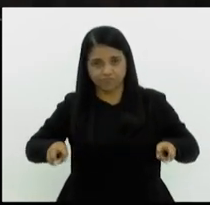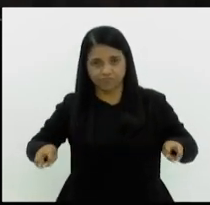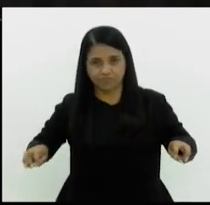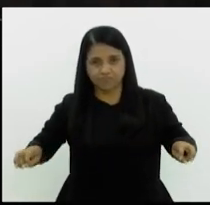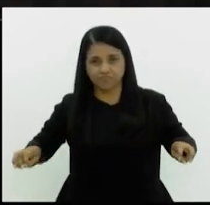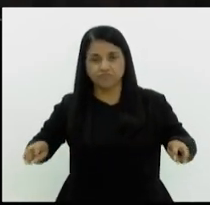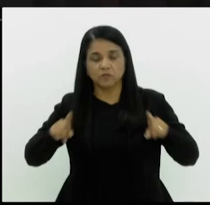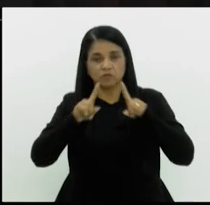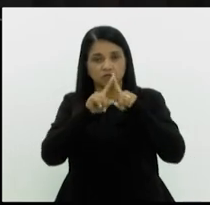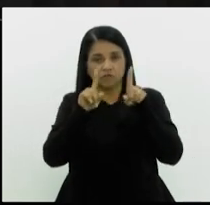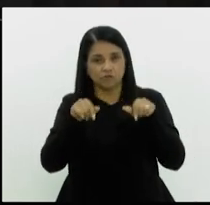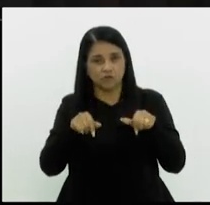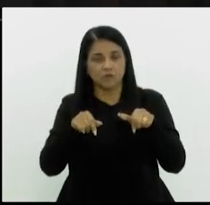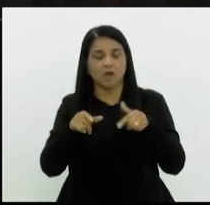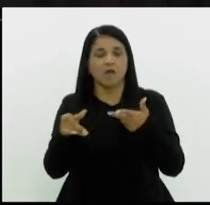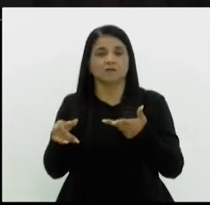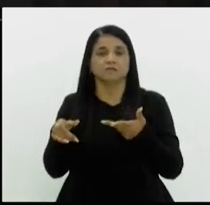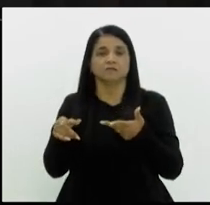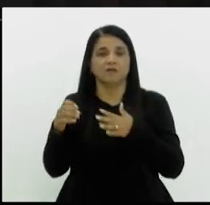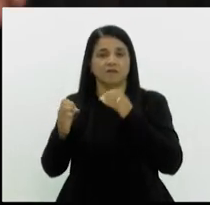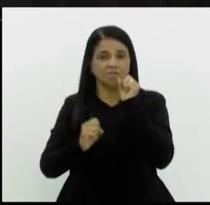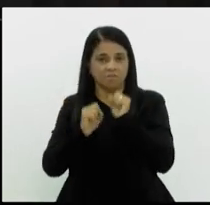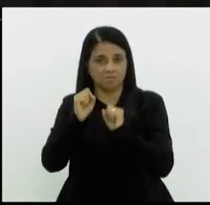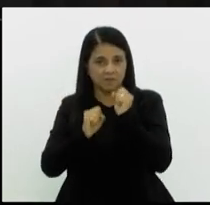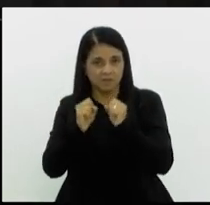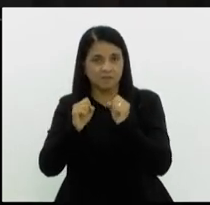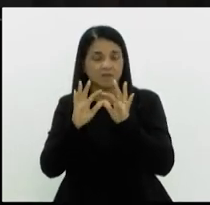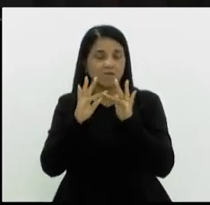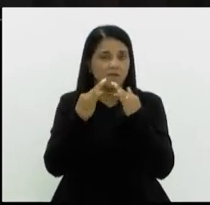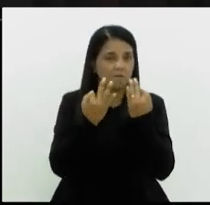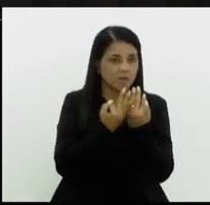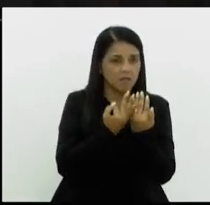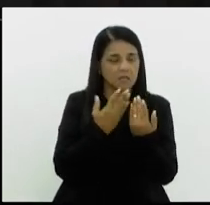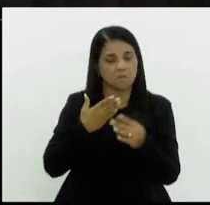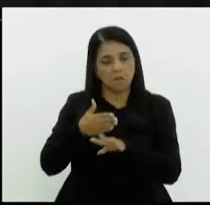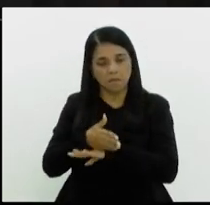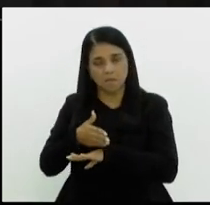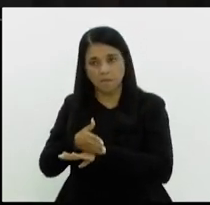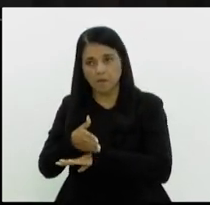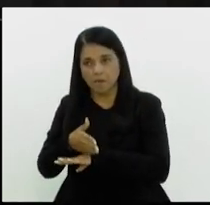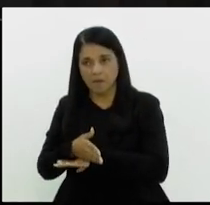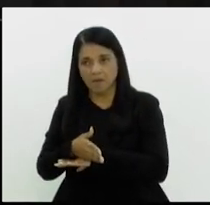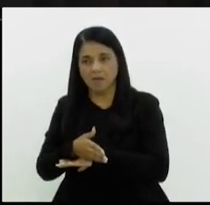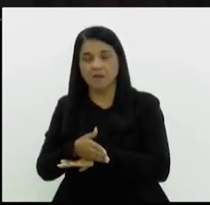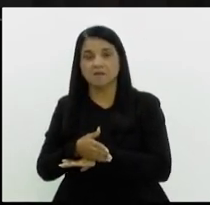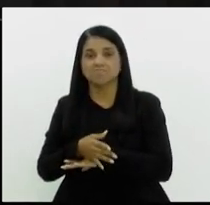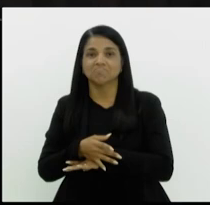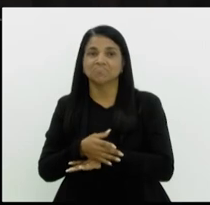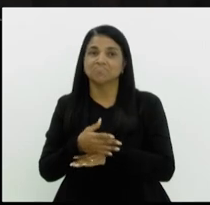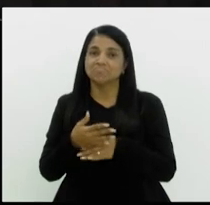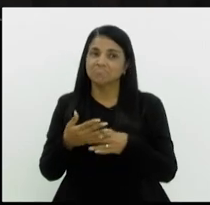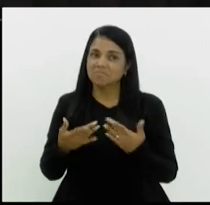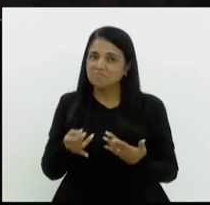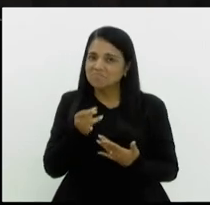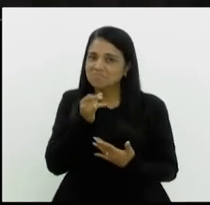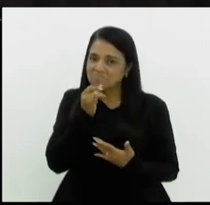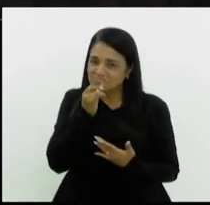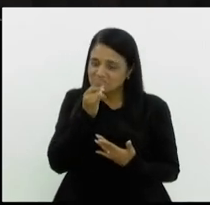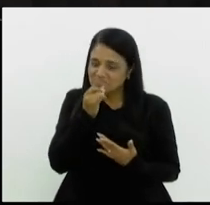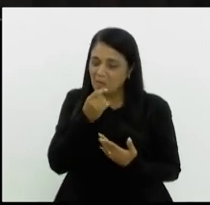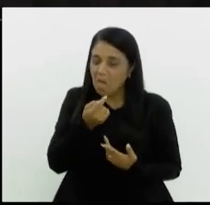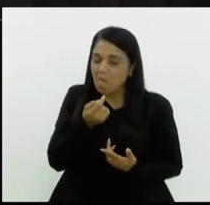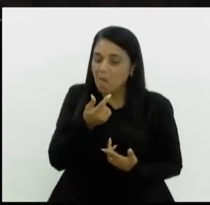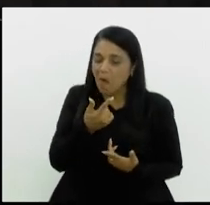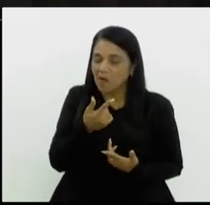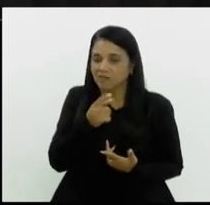os funcionários do frigorífico, suas famílias lá comparecerem, mas, infelizmente, poucas pessoas